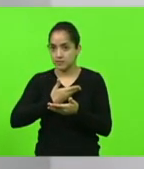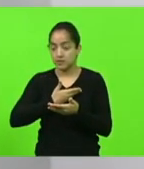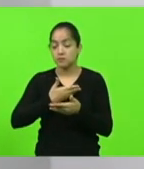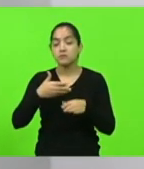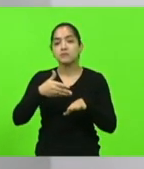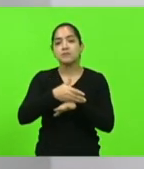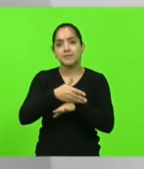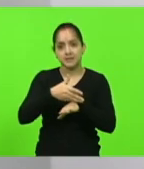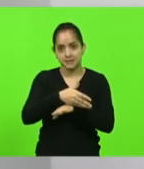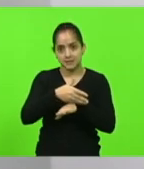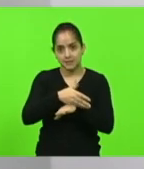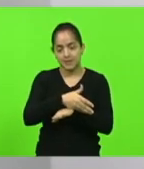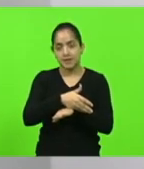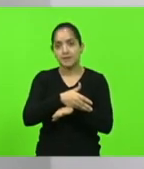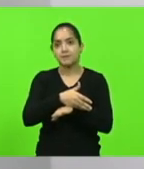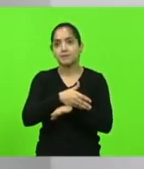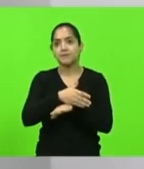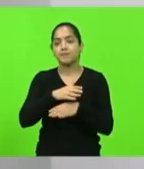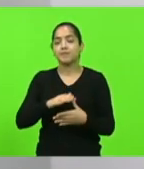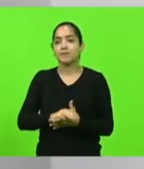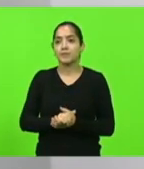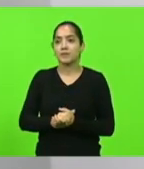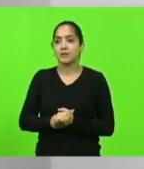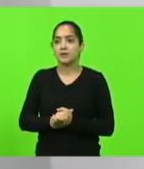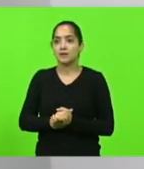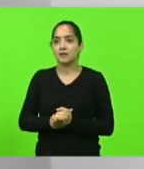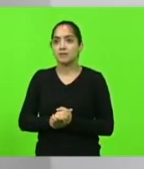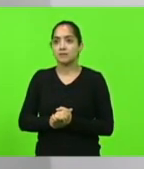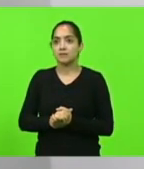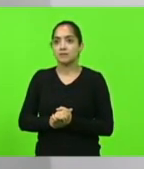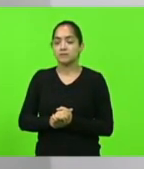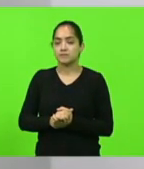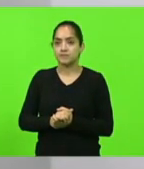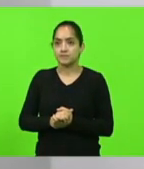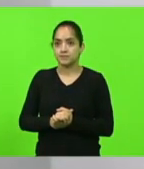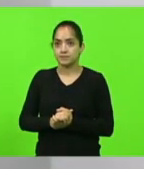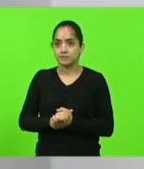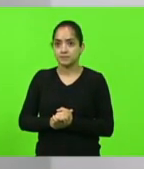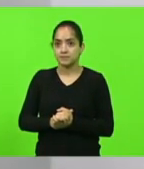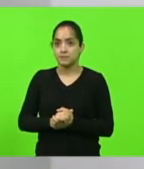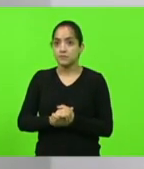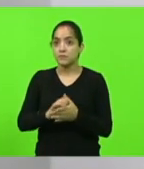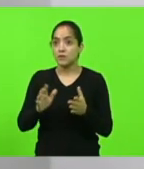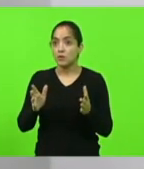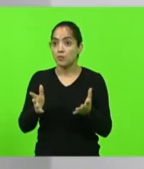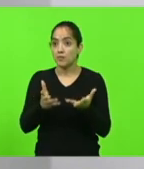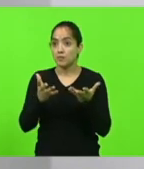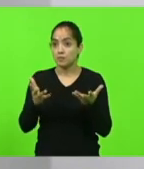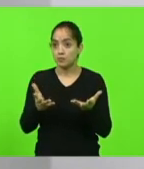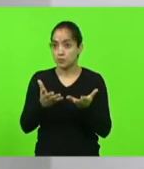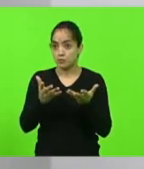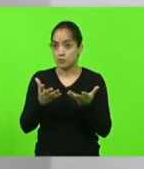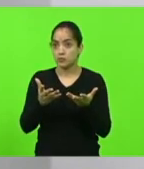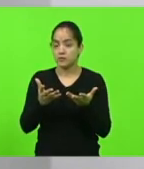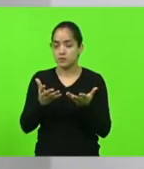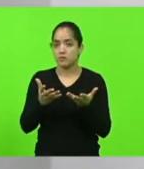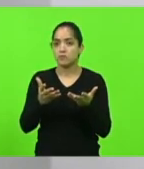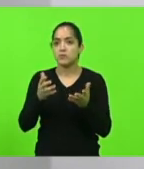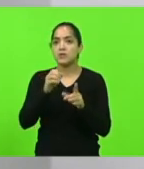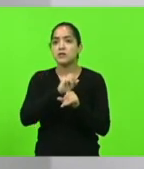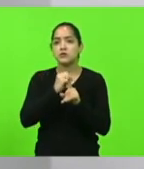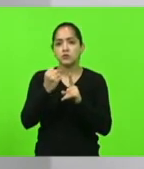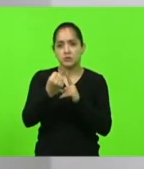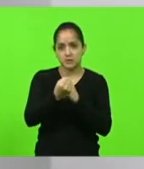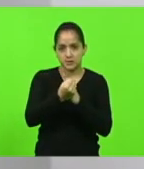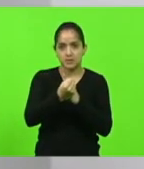participei de uma de uma promoção da sociedade de